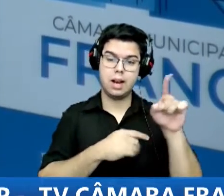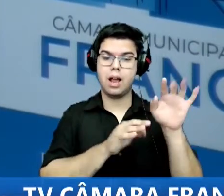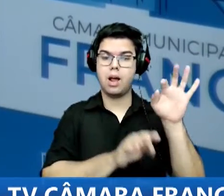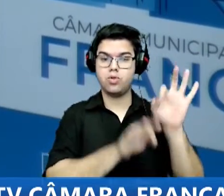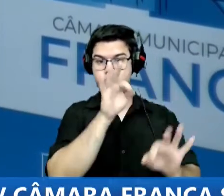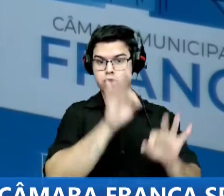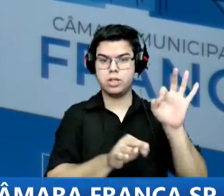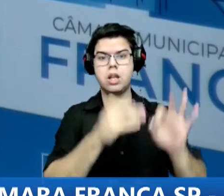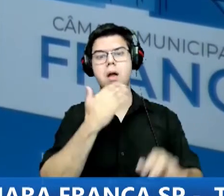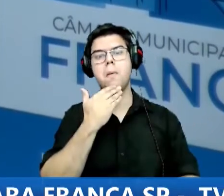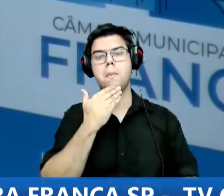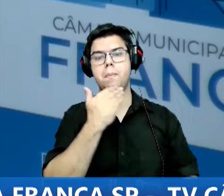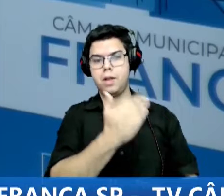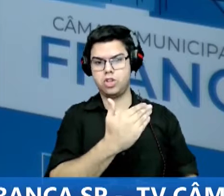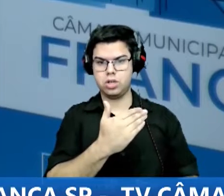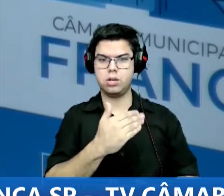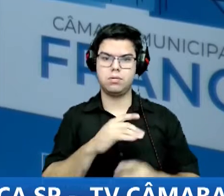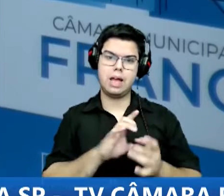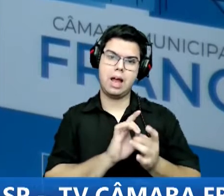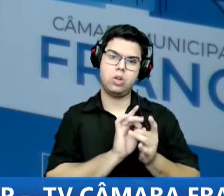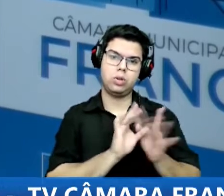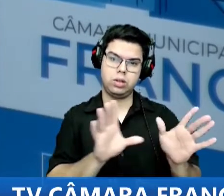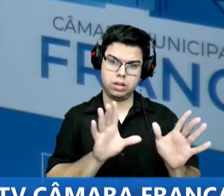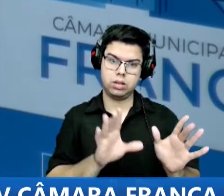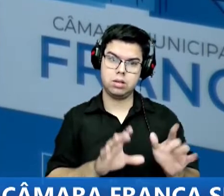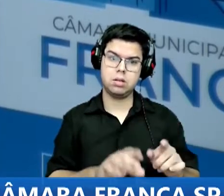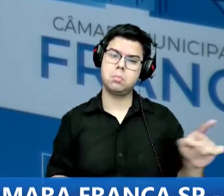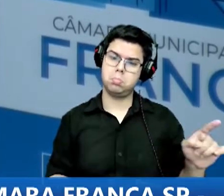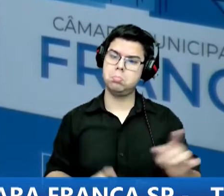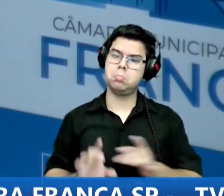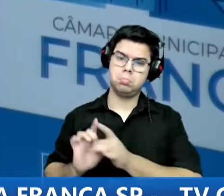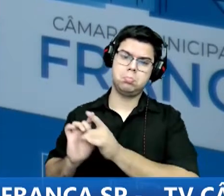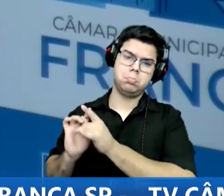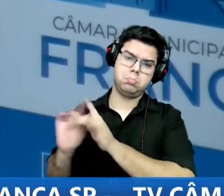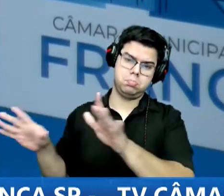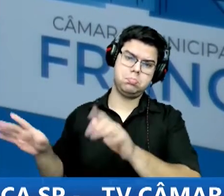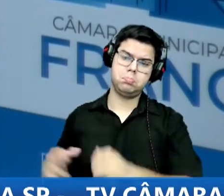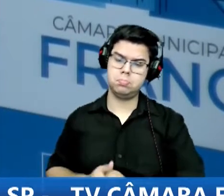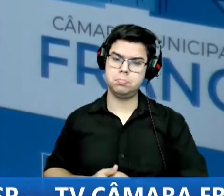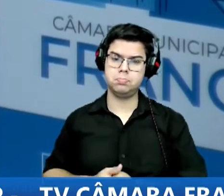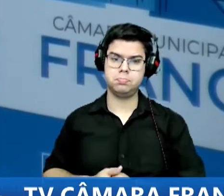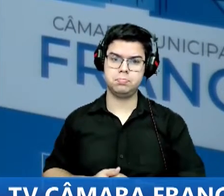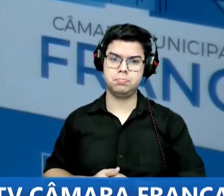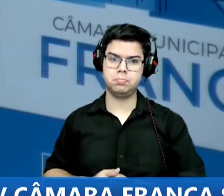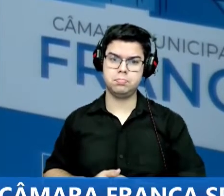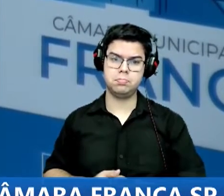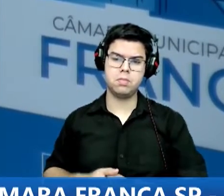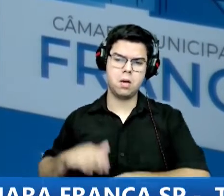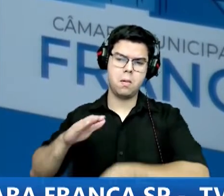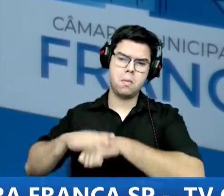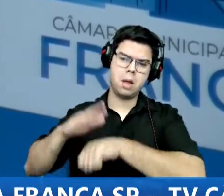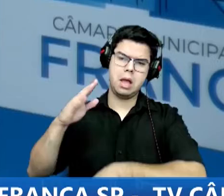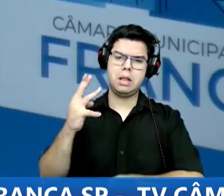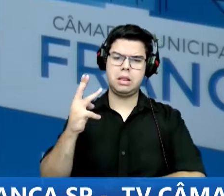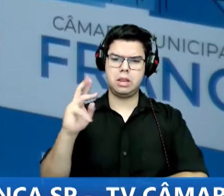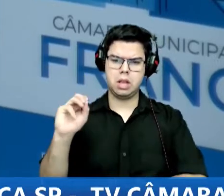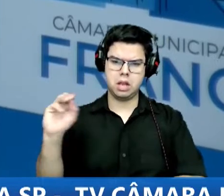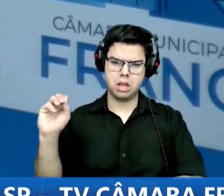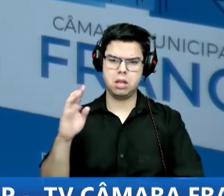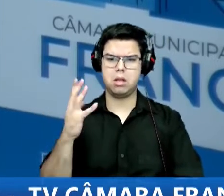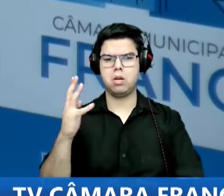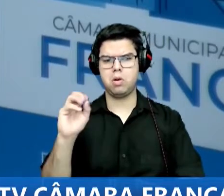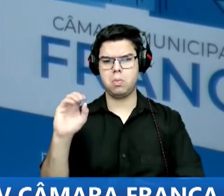pedindo essas autorizações e elas eram concedidas. Mais de 300, 400 autorizações por